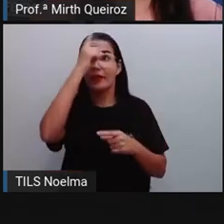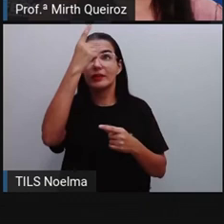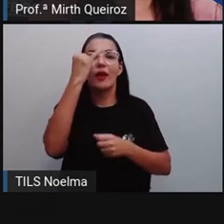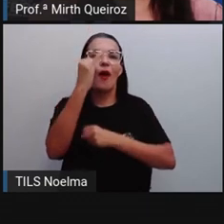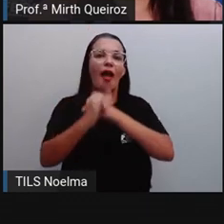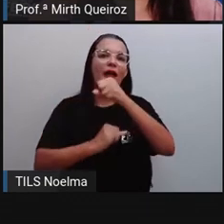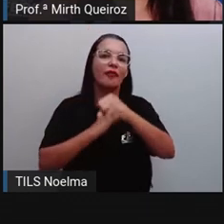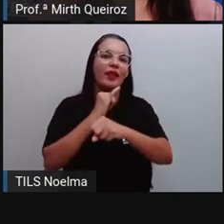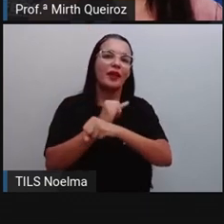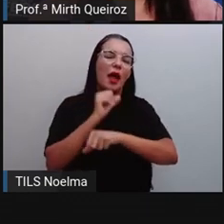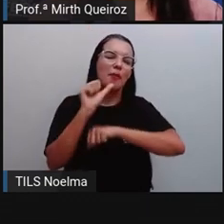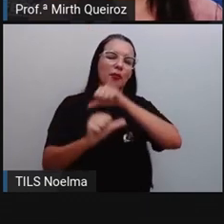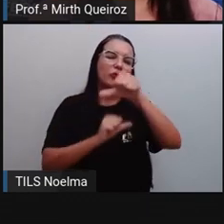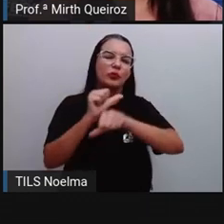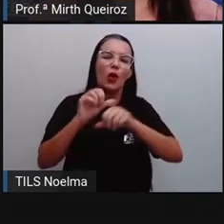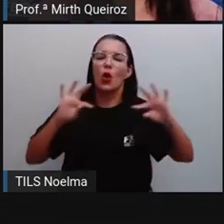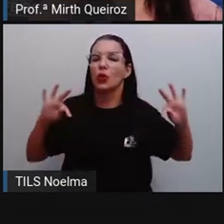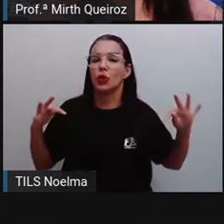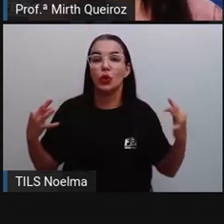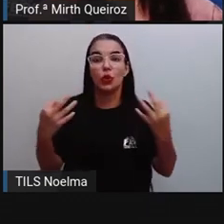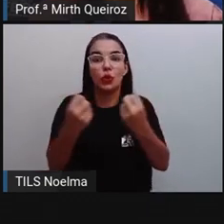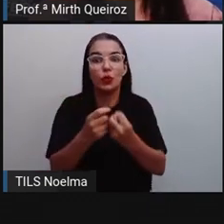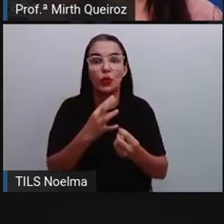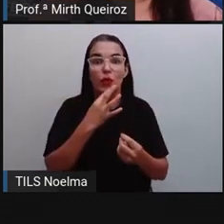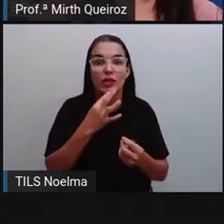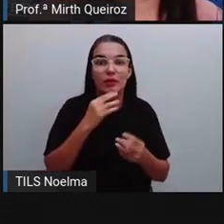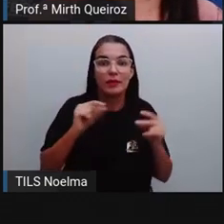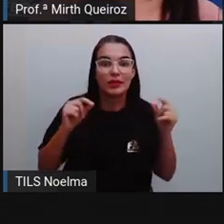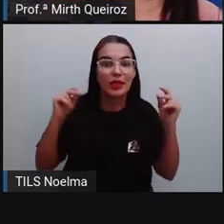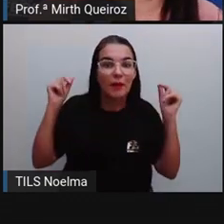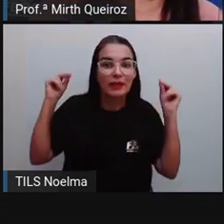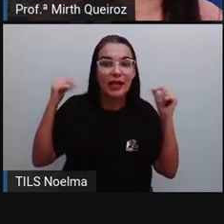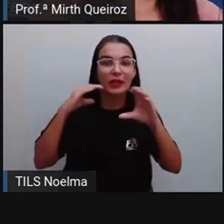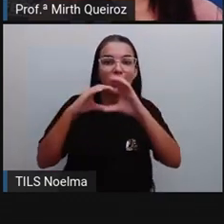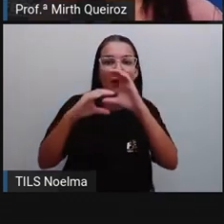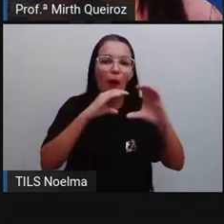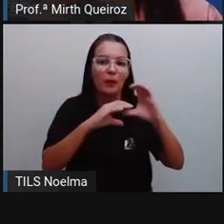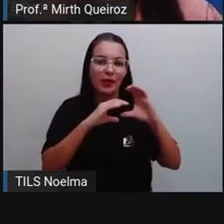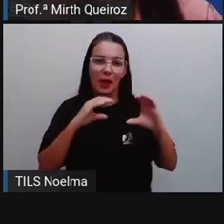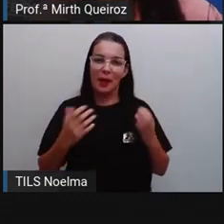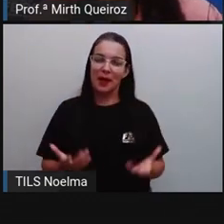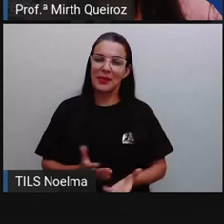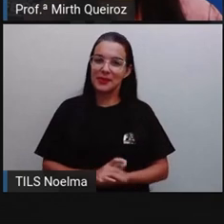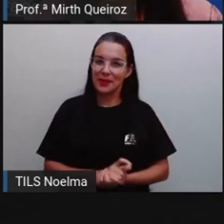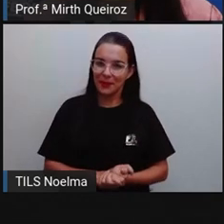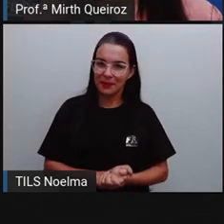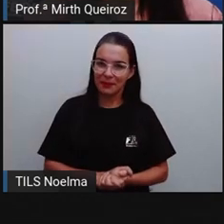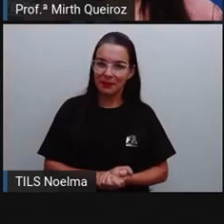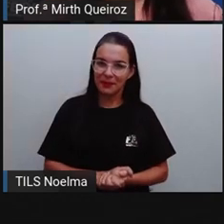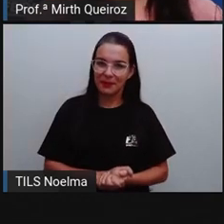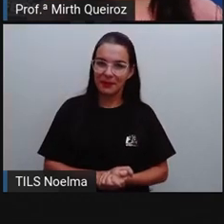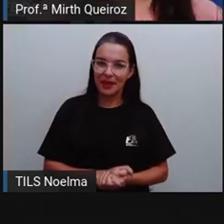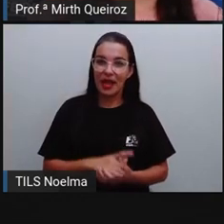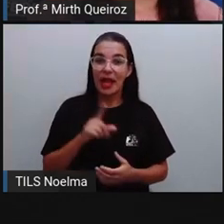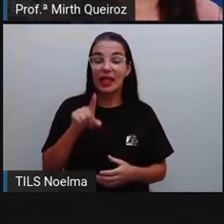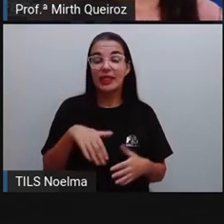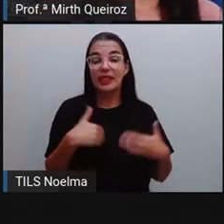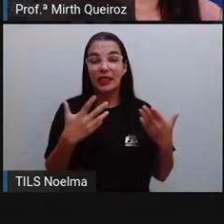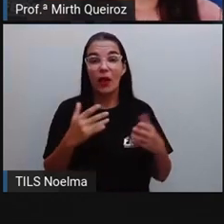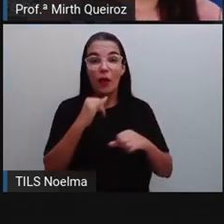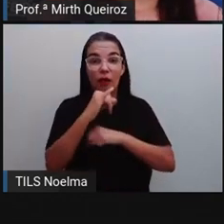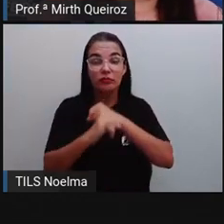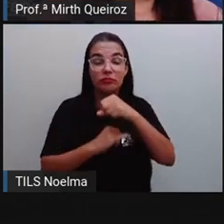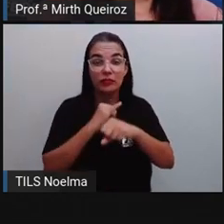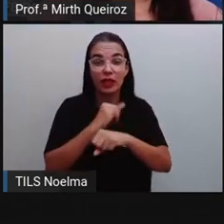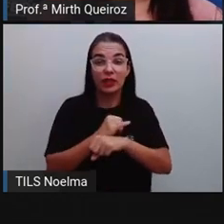que modificou tudo aquilo que nós conhecíamos a respeito das formas de comunicação. Essa rede que